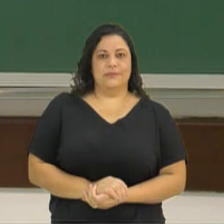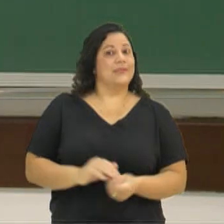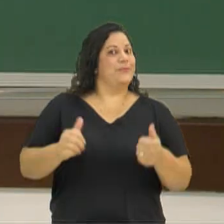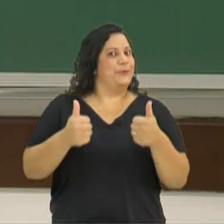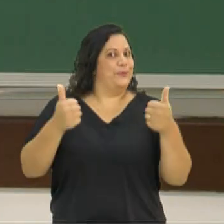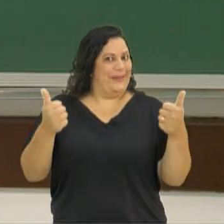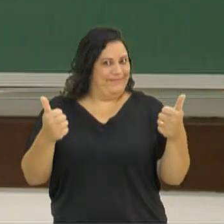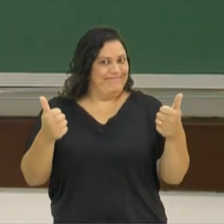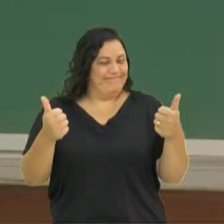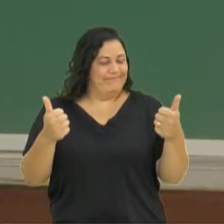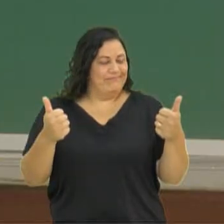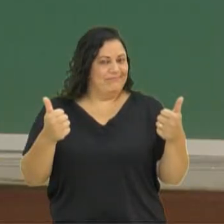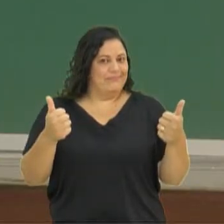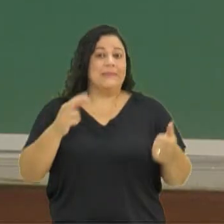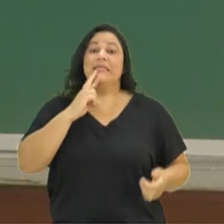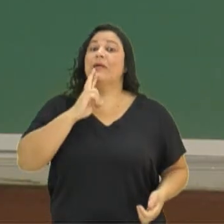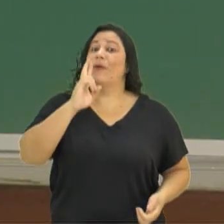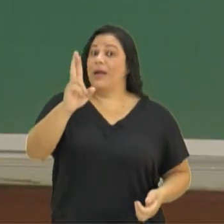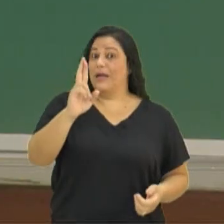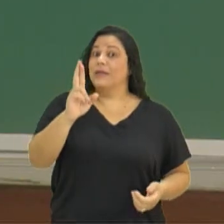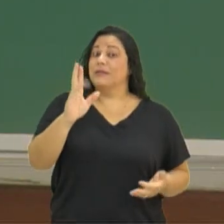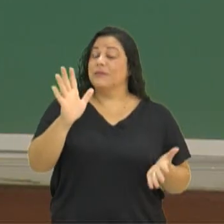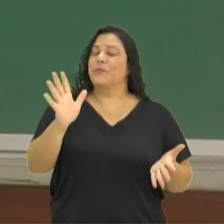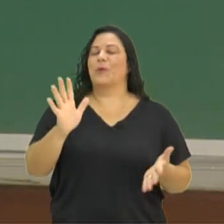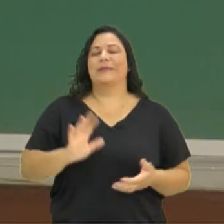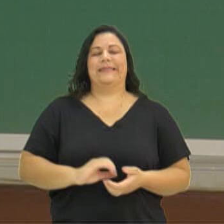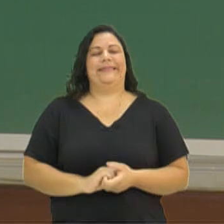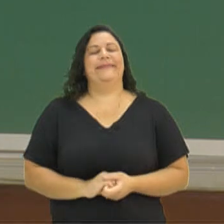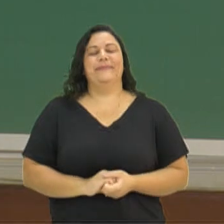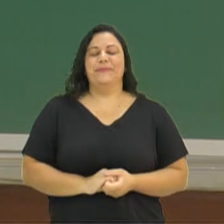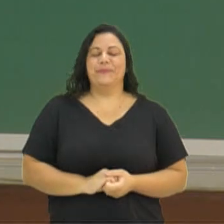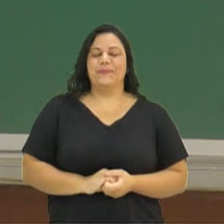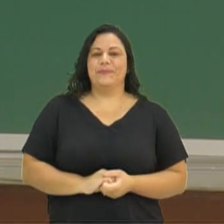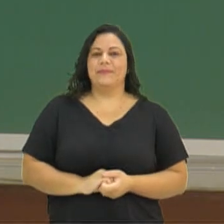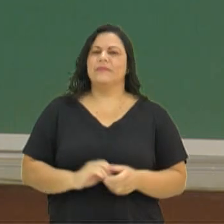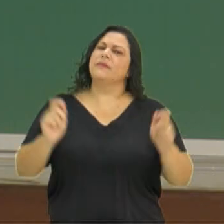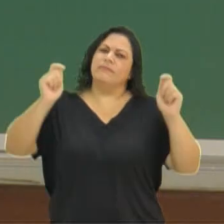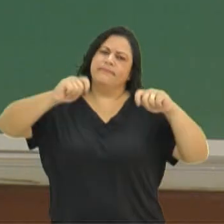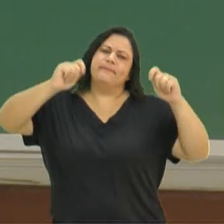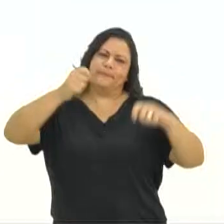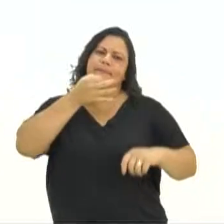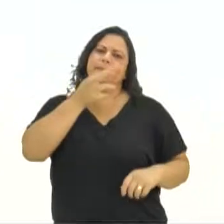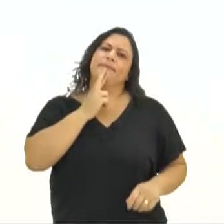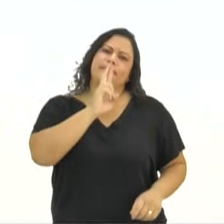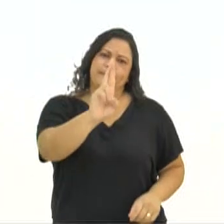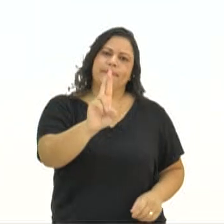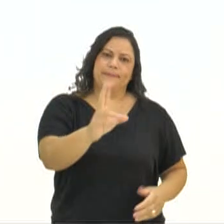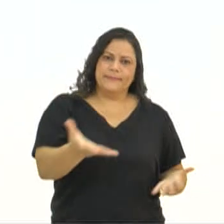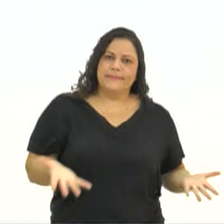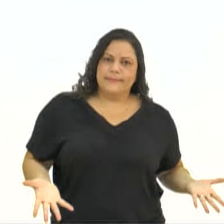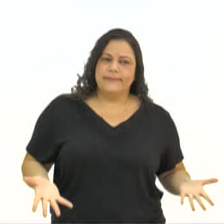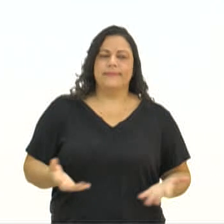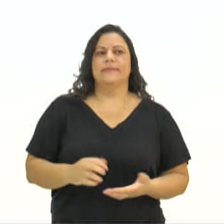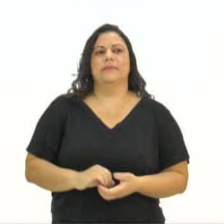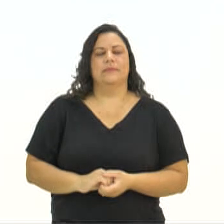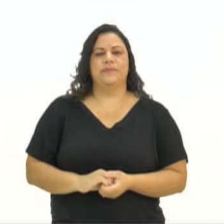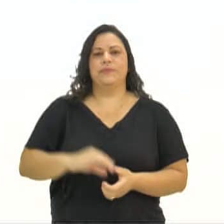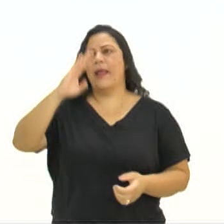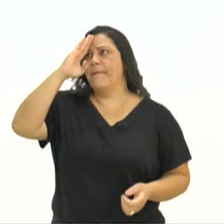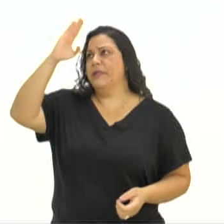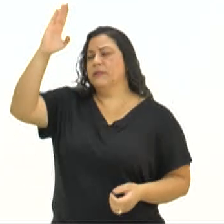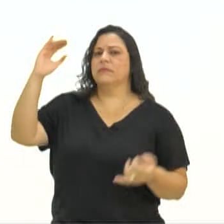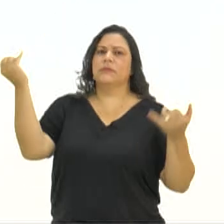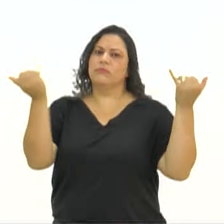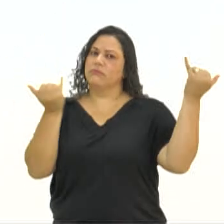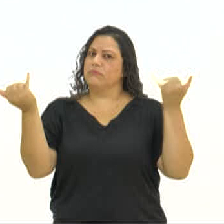viene entonces? Una respuesta posible, uma possibilidade de resposta. Então, a principal informação que a gente